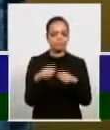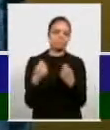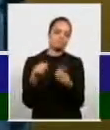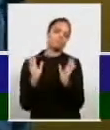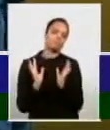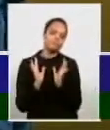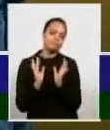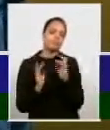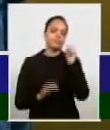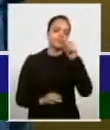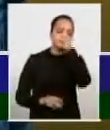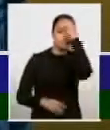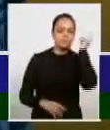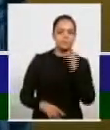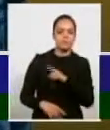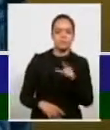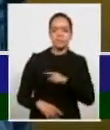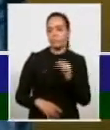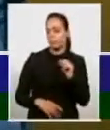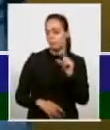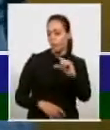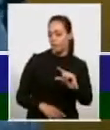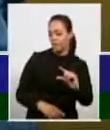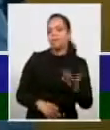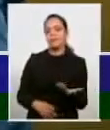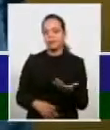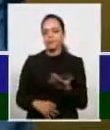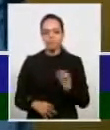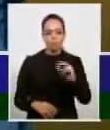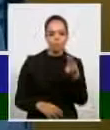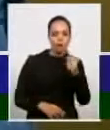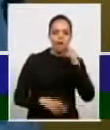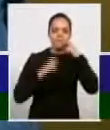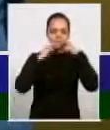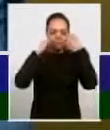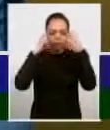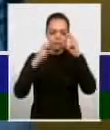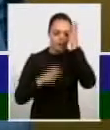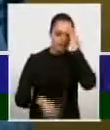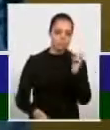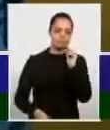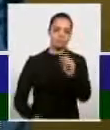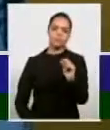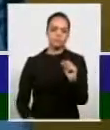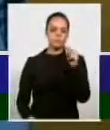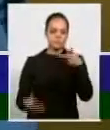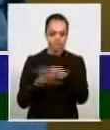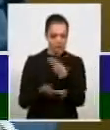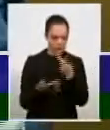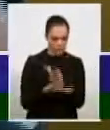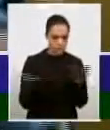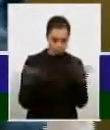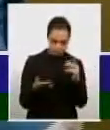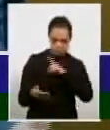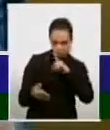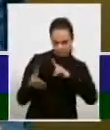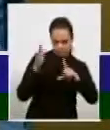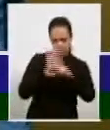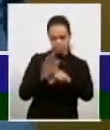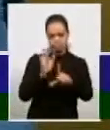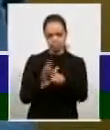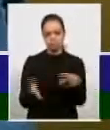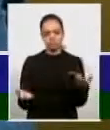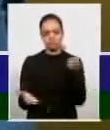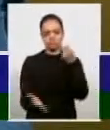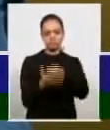necessário para que as pessoas tenham um mínimo, ou pelo menos o constrangimento de saber que aquilo hoje é uma lei, né, que vai passar a ser uma